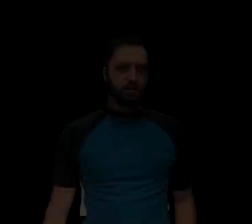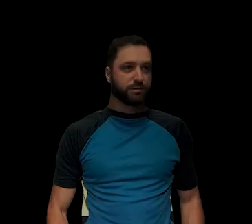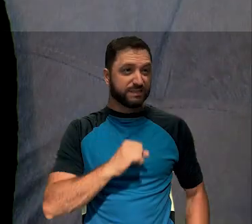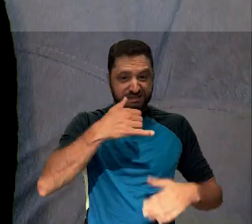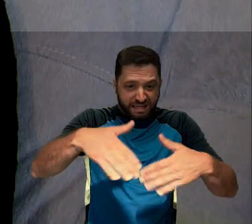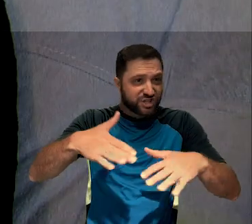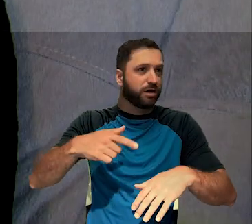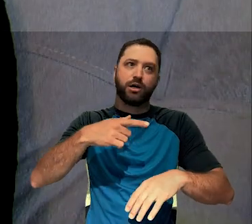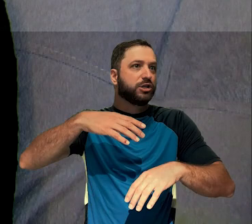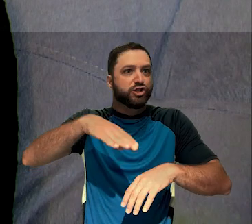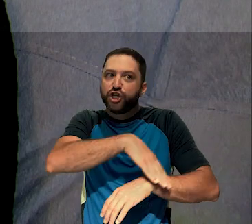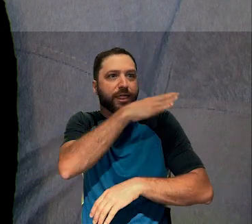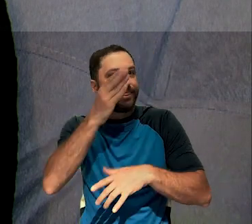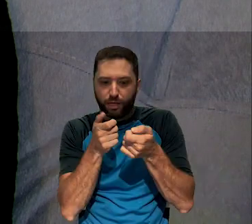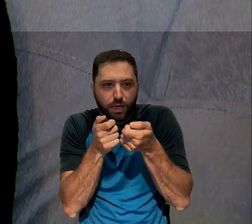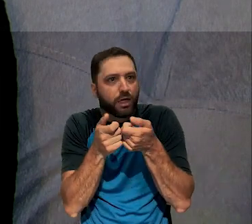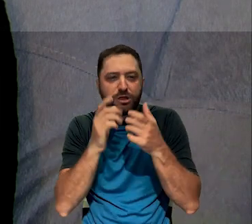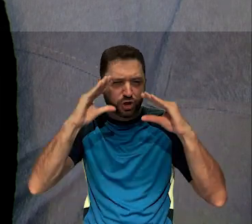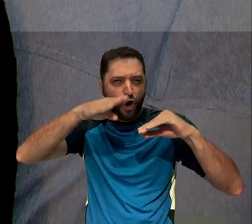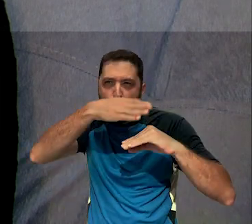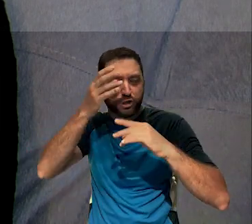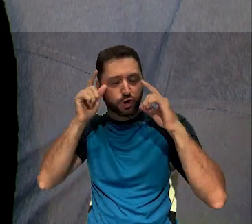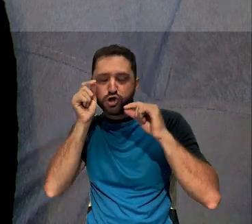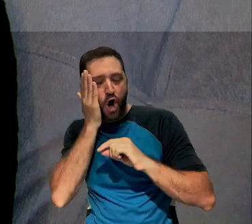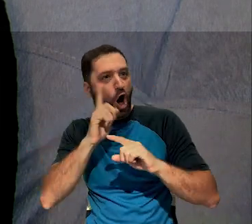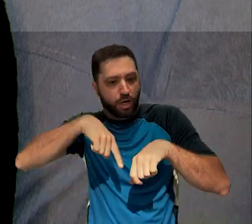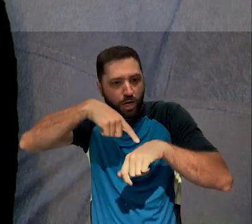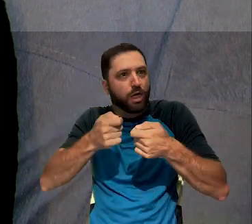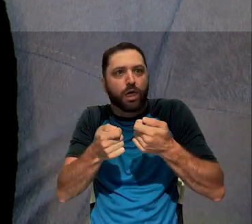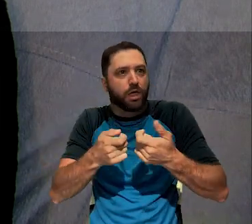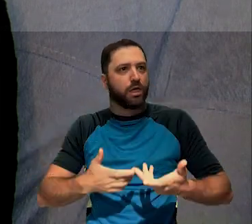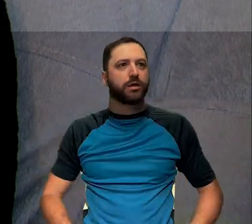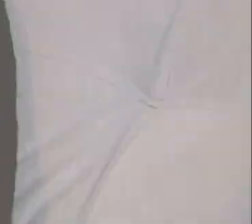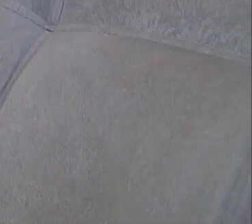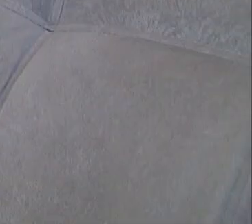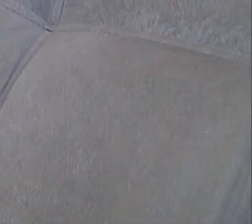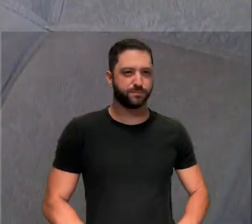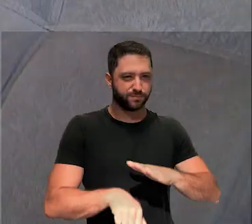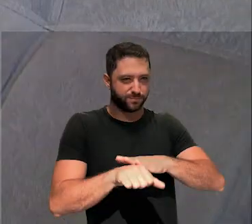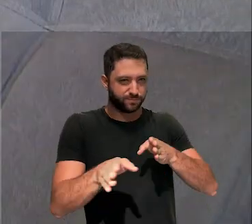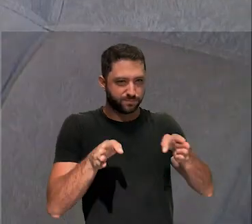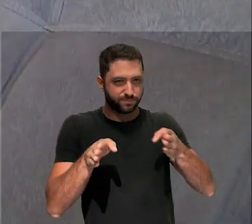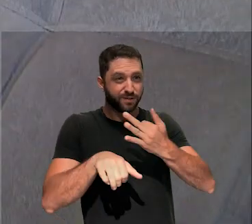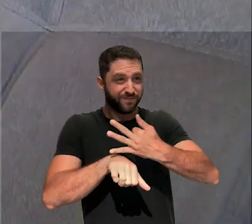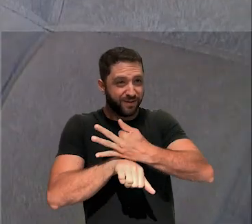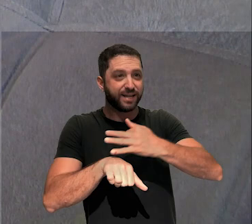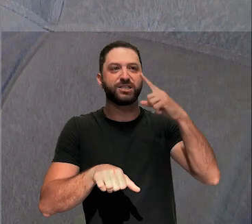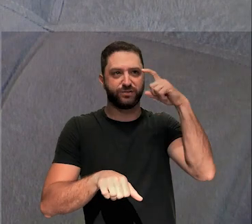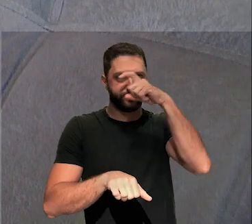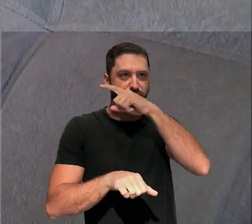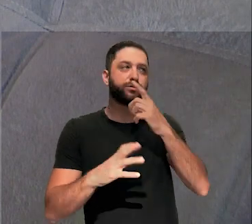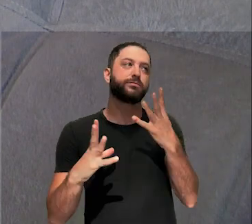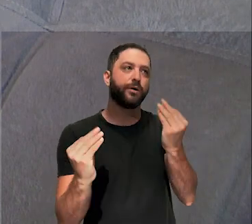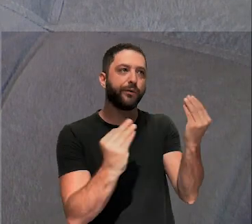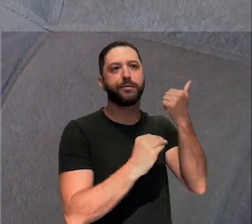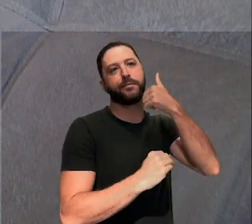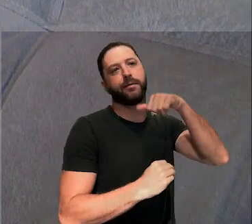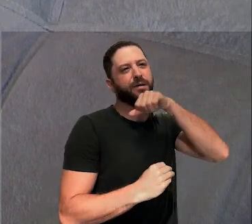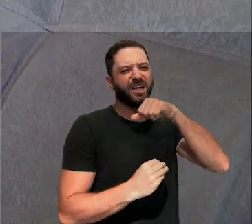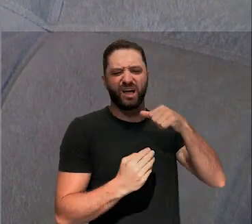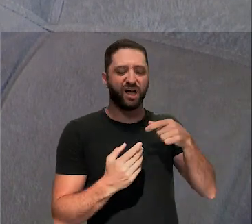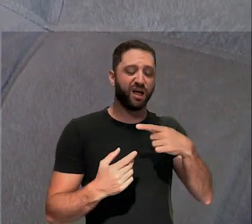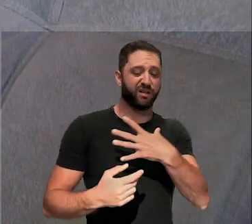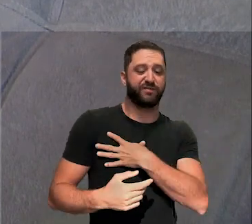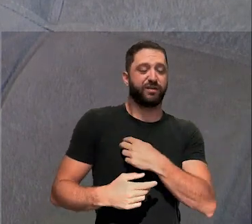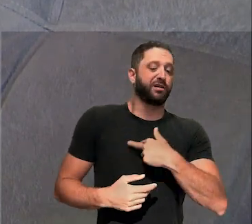tédio. Se deixar, fica o dia inteiro, vara a noite, não dorme. No período de férias é difícil, porque acaba